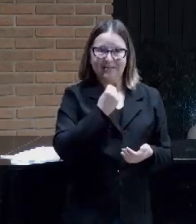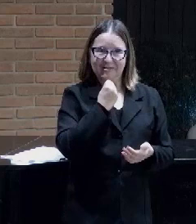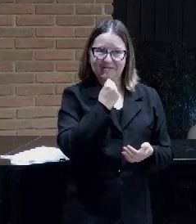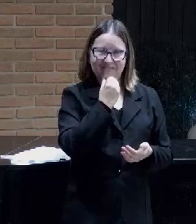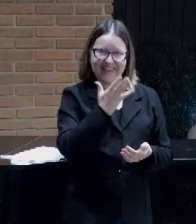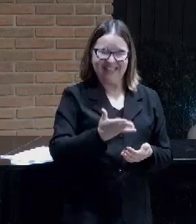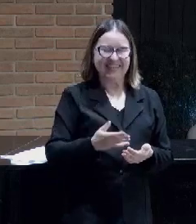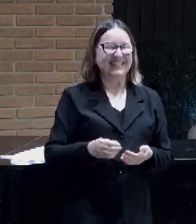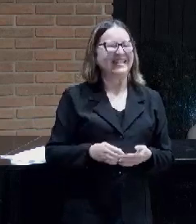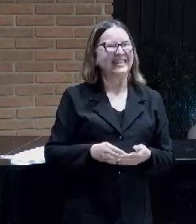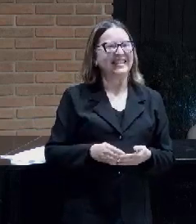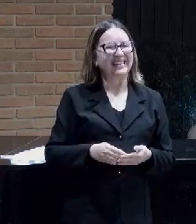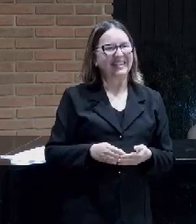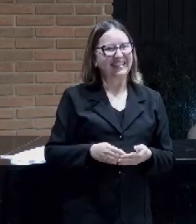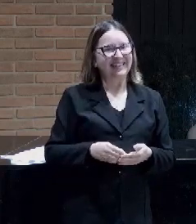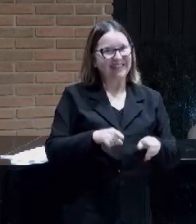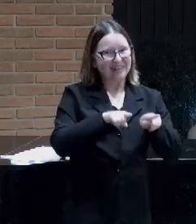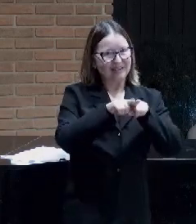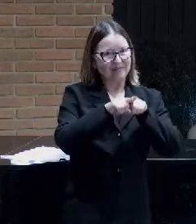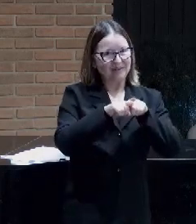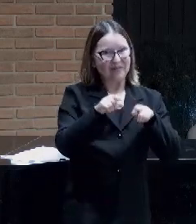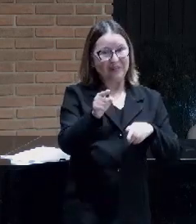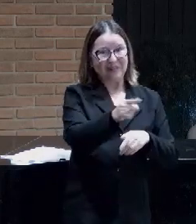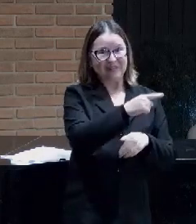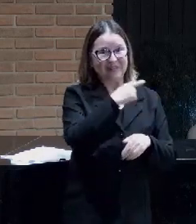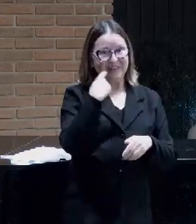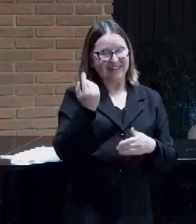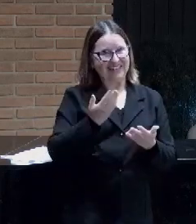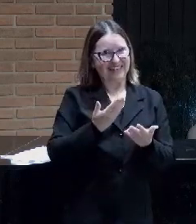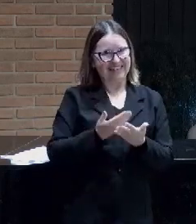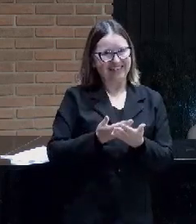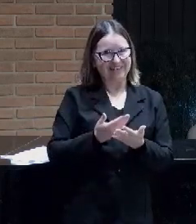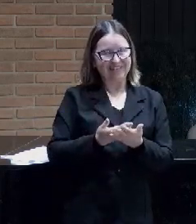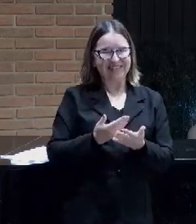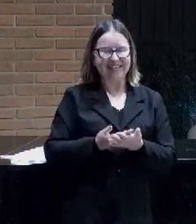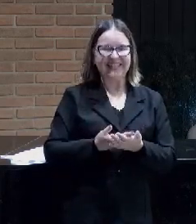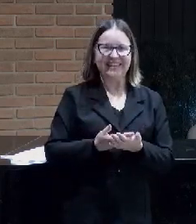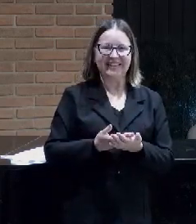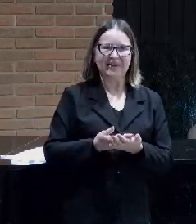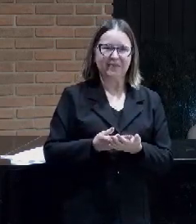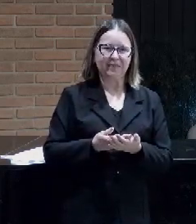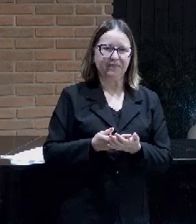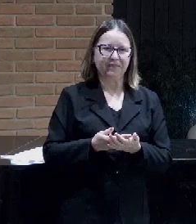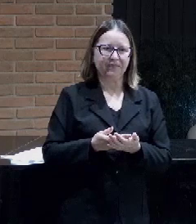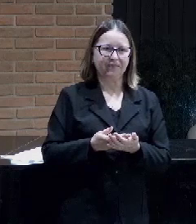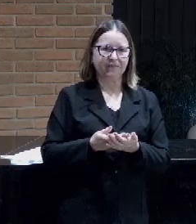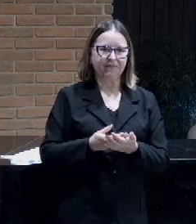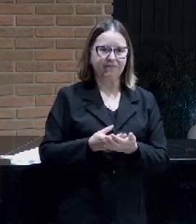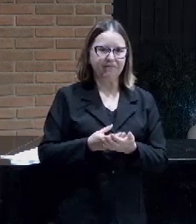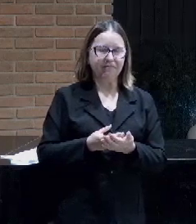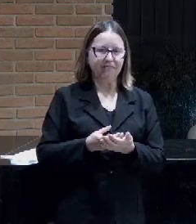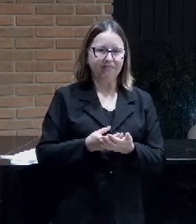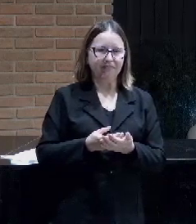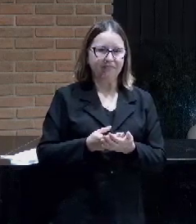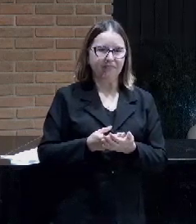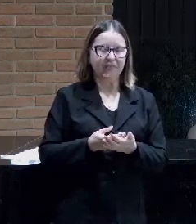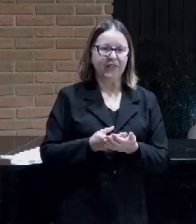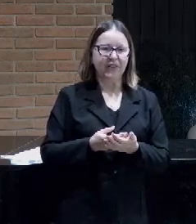vamos estudar, estou tentando abrir aqui enquanto estou falando com vocês, mas nós vamos estudar hoje o capítulo 1 do livro de